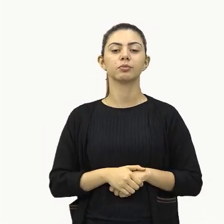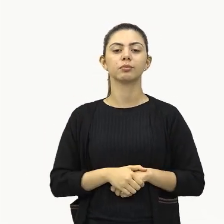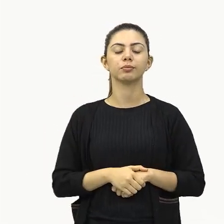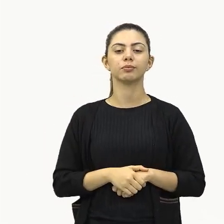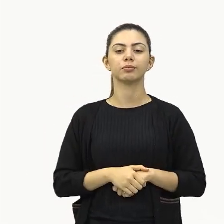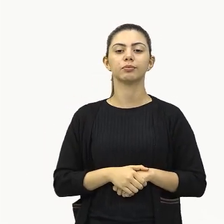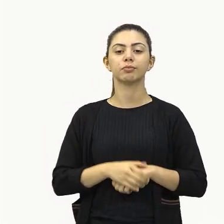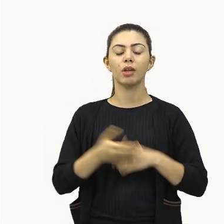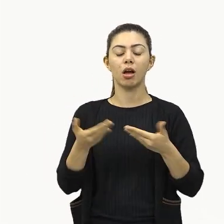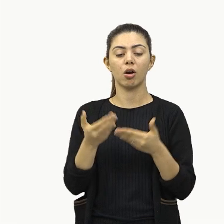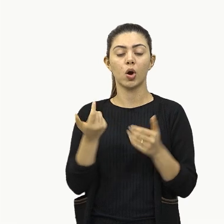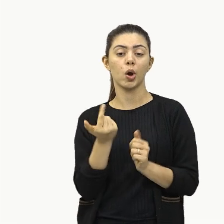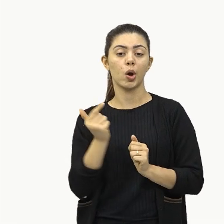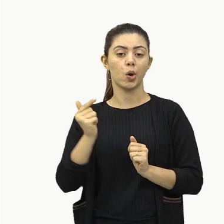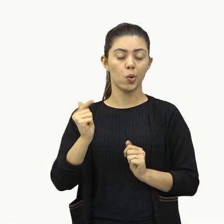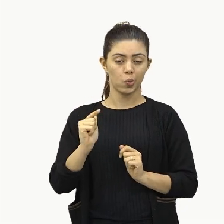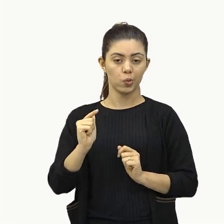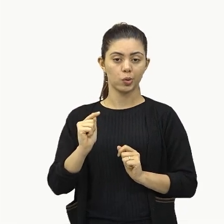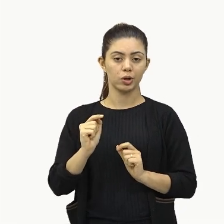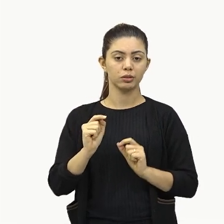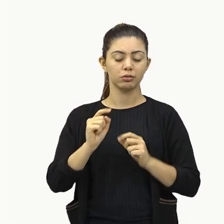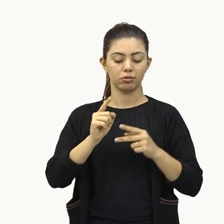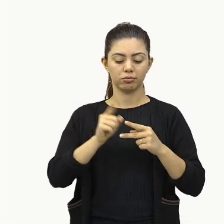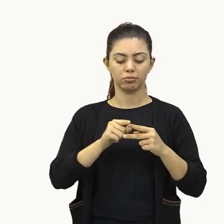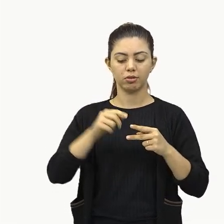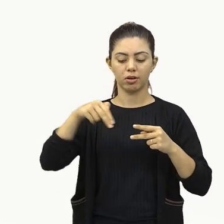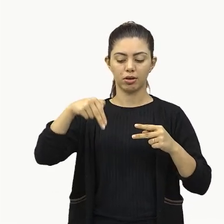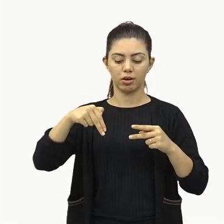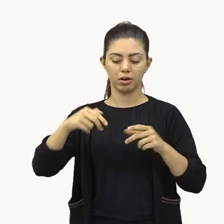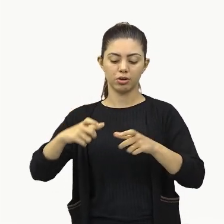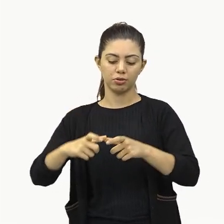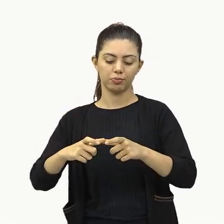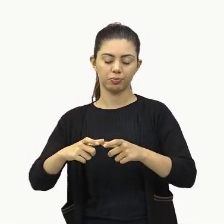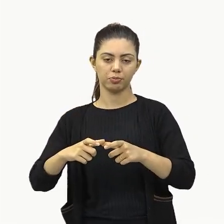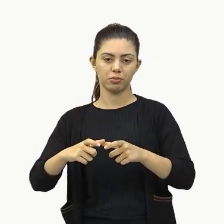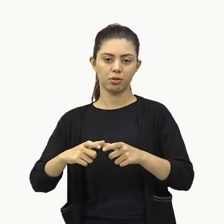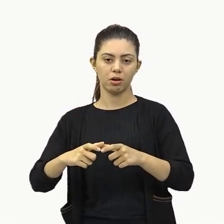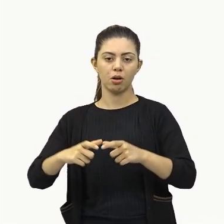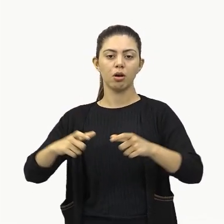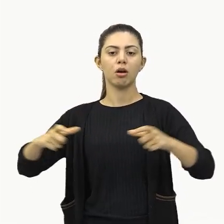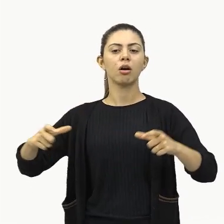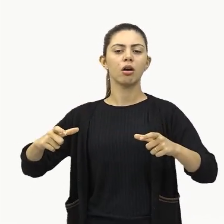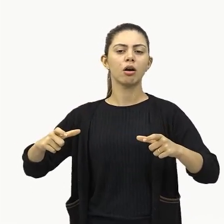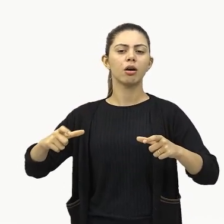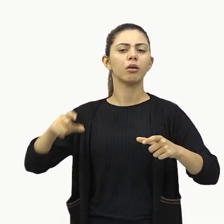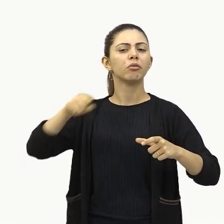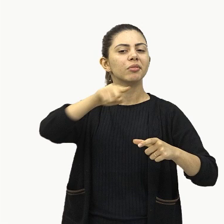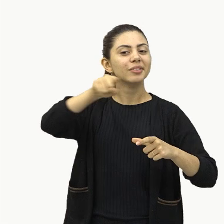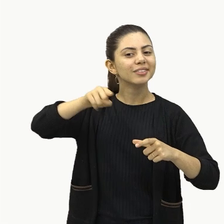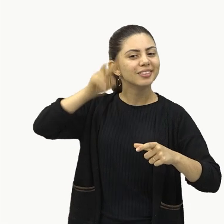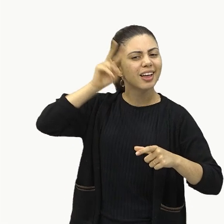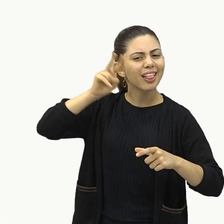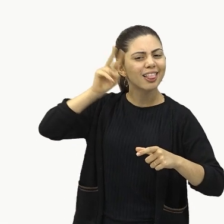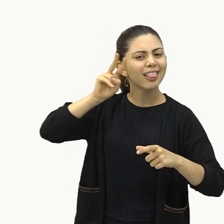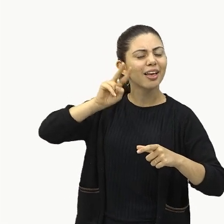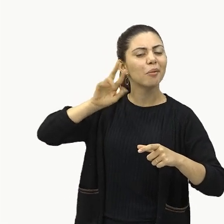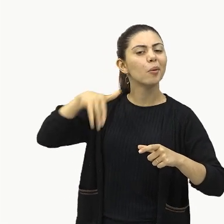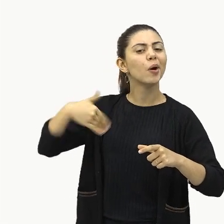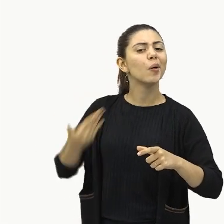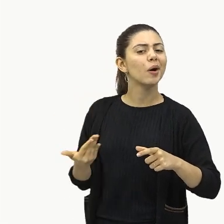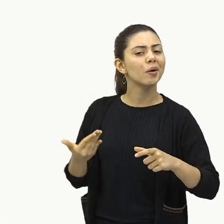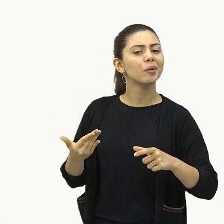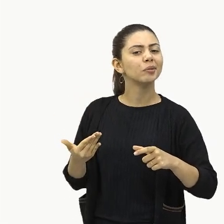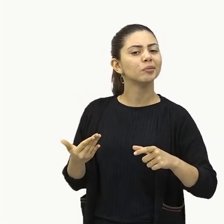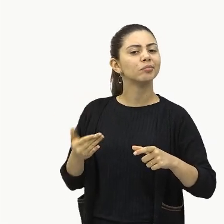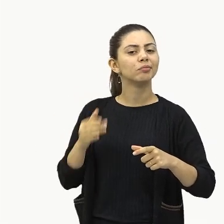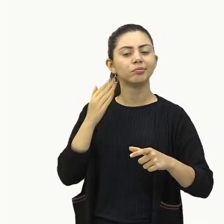conjunto numérico aí, após o N, quem vai ser? Você ainda lembra? Qual é o próximo conjunto que